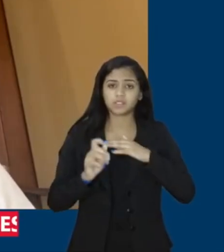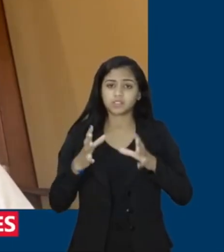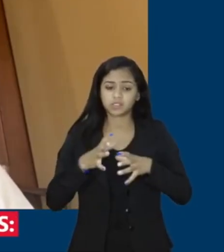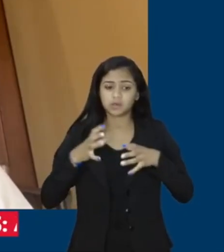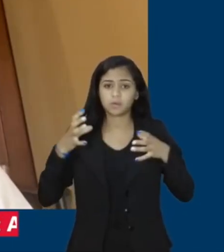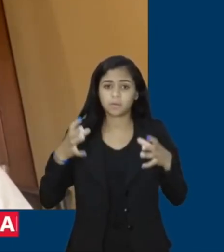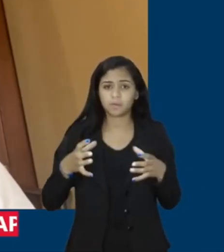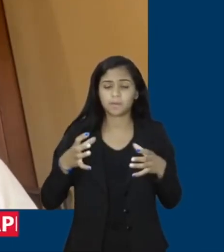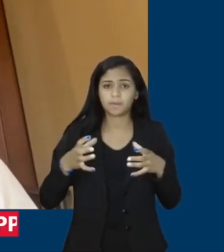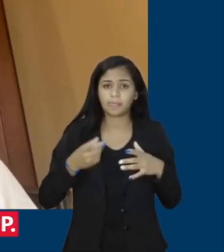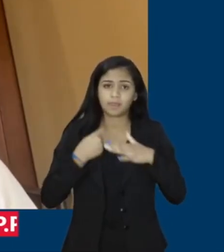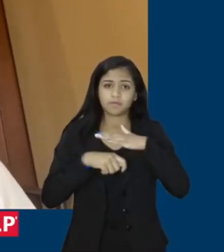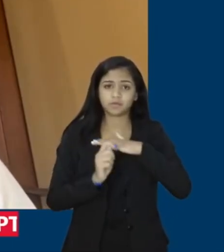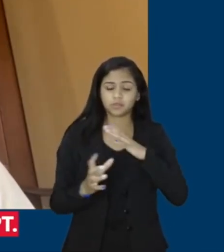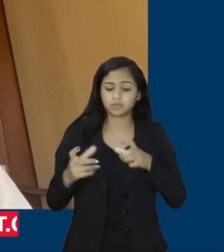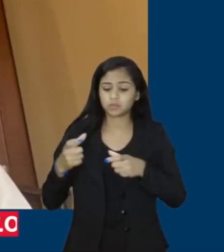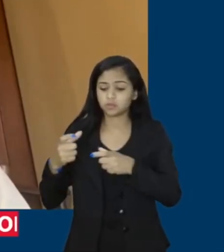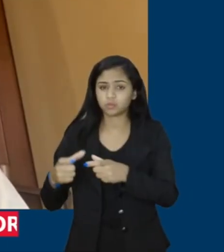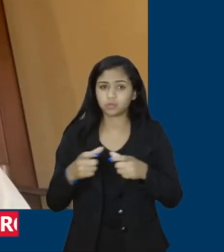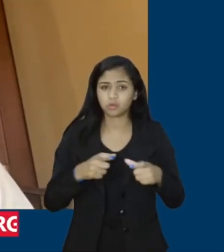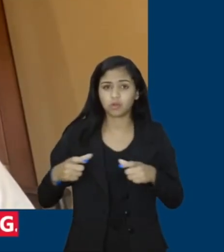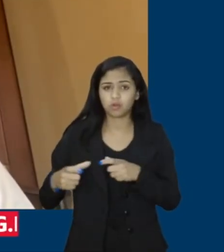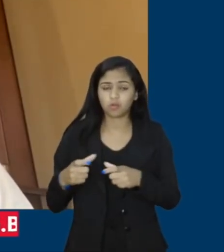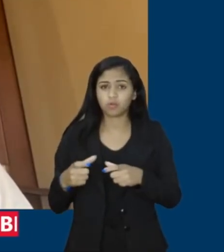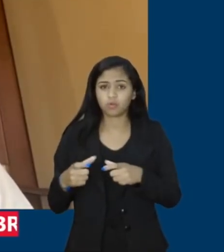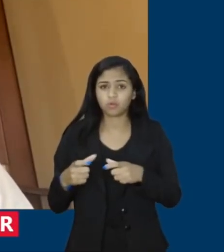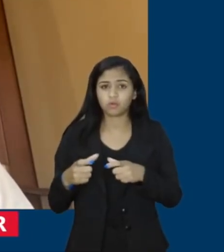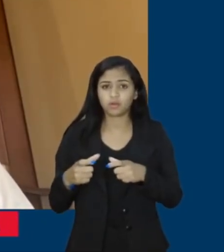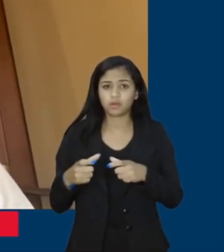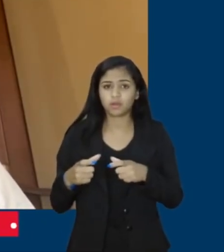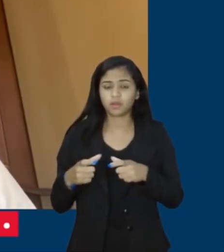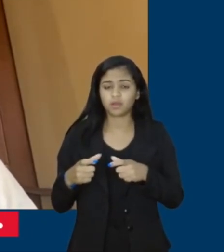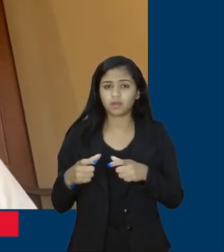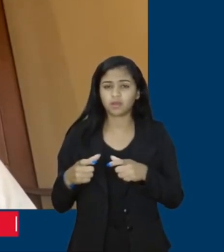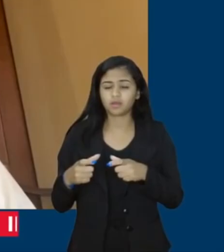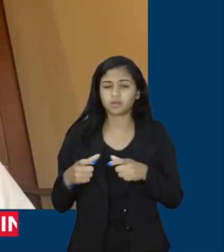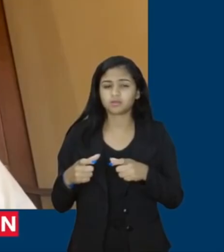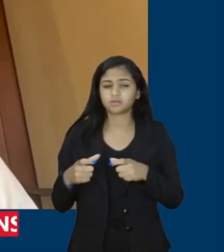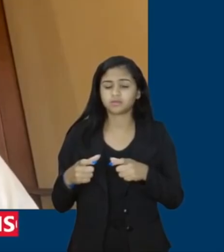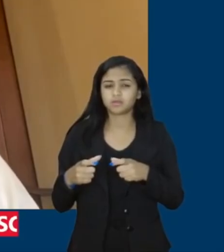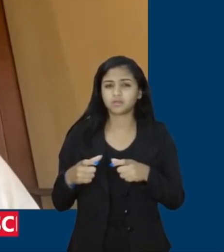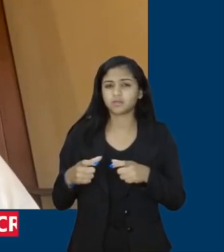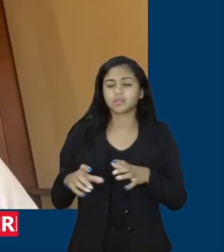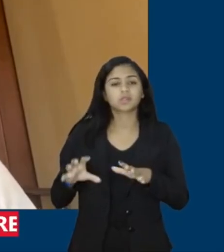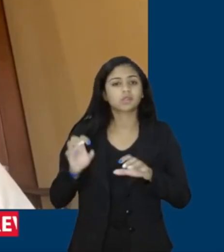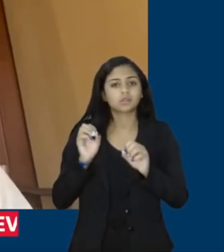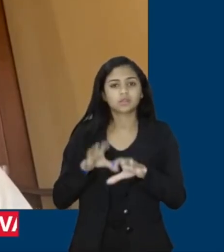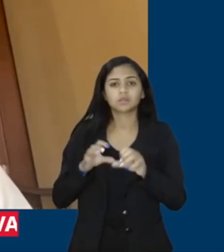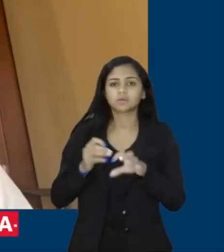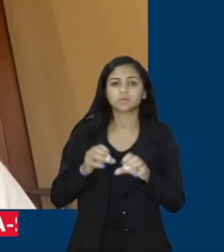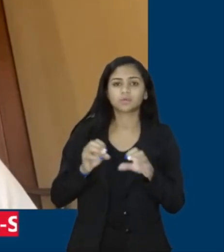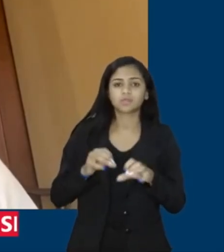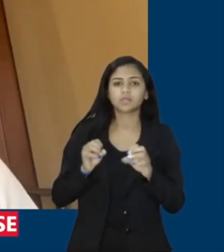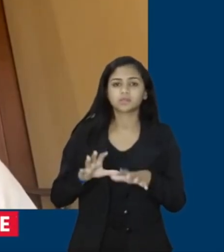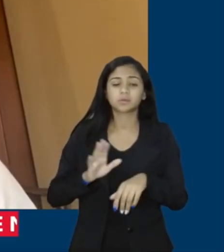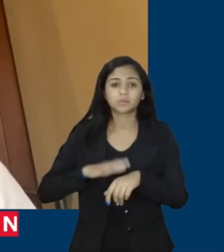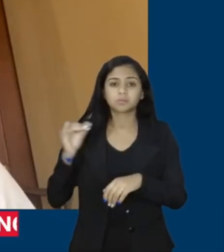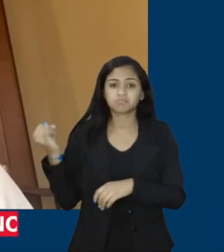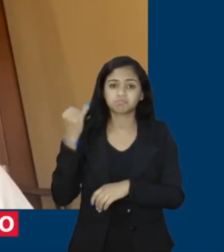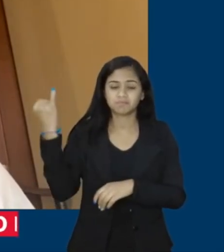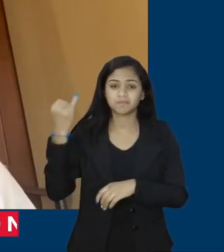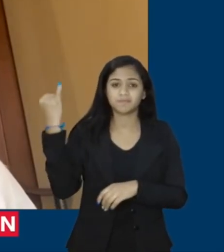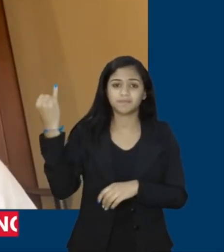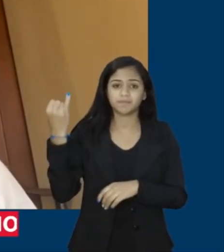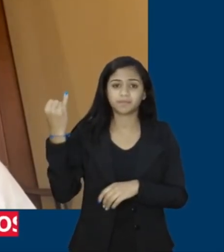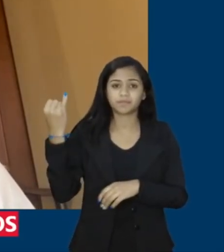ampliar investimentos numa área que é estratégica, como é a área da educação. Mas o mais